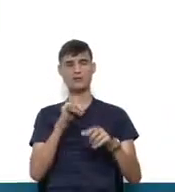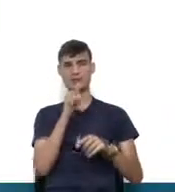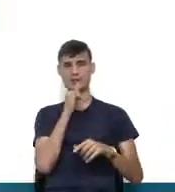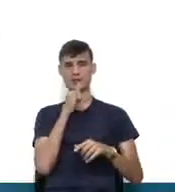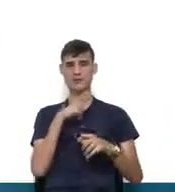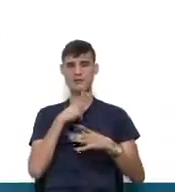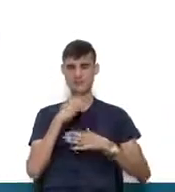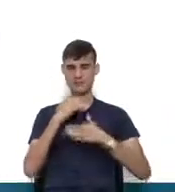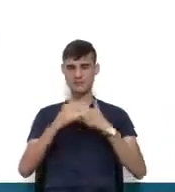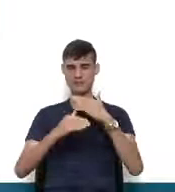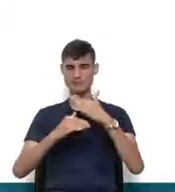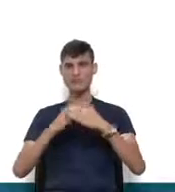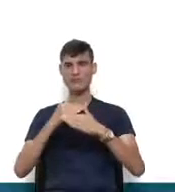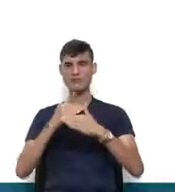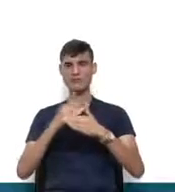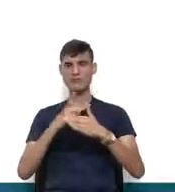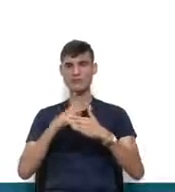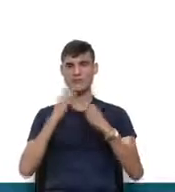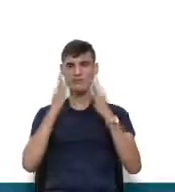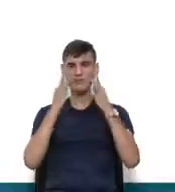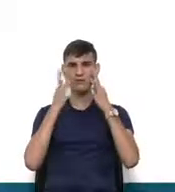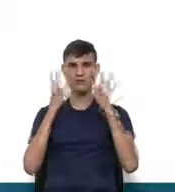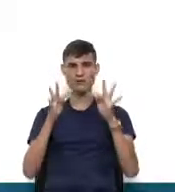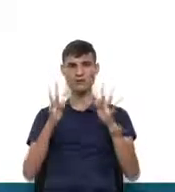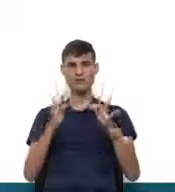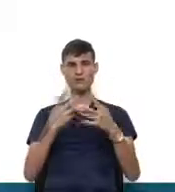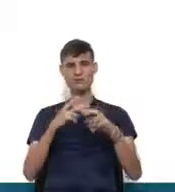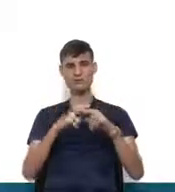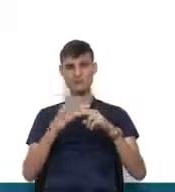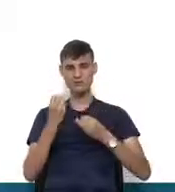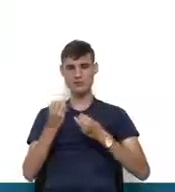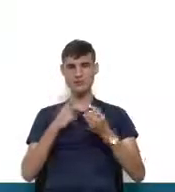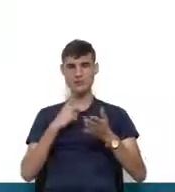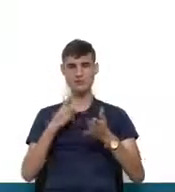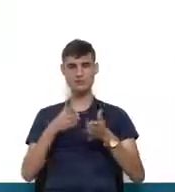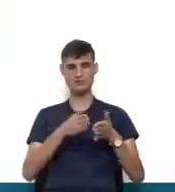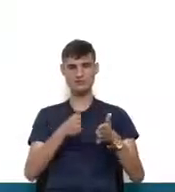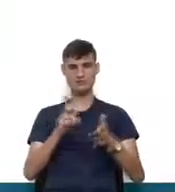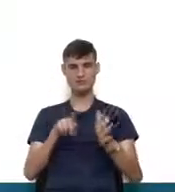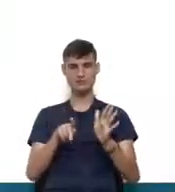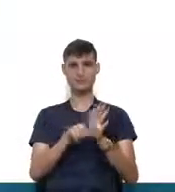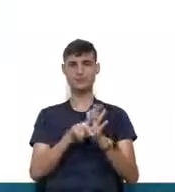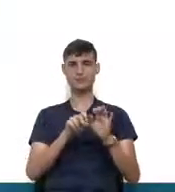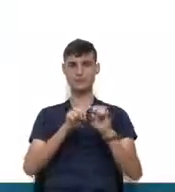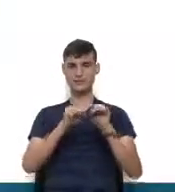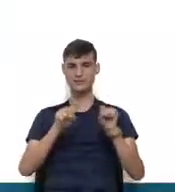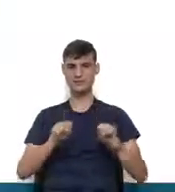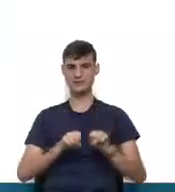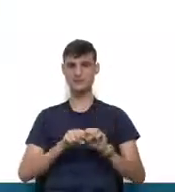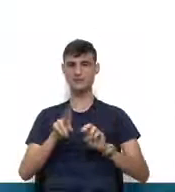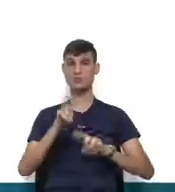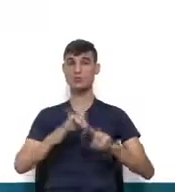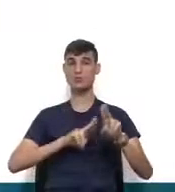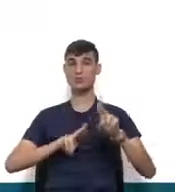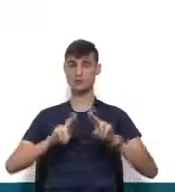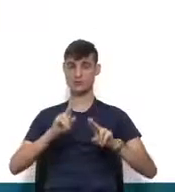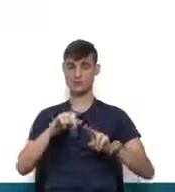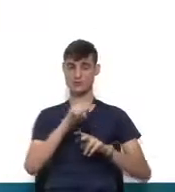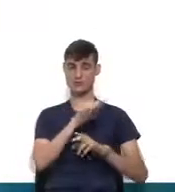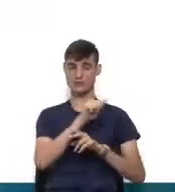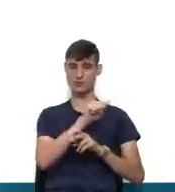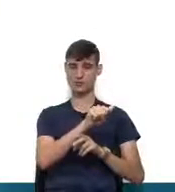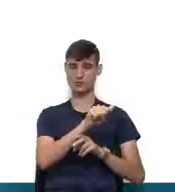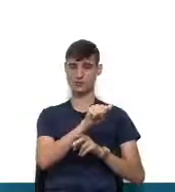dos desenvolvimentos teóricos. Como a corrente desse sistema depende do valor A